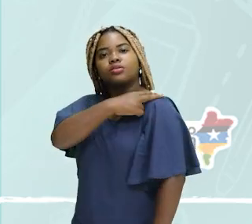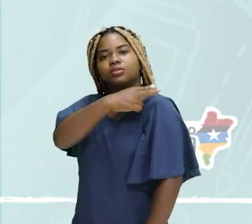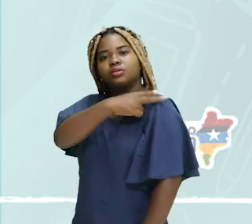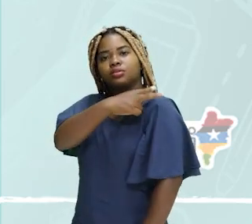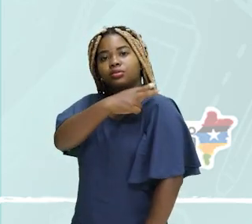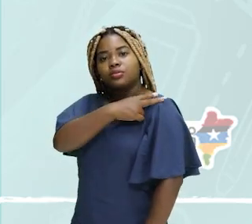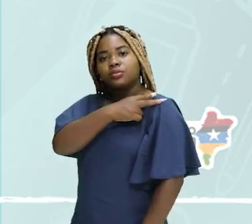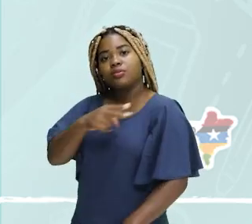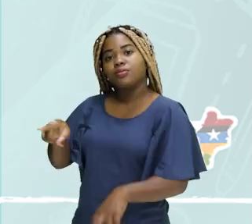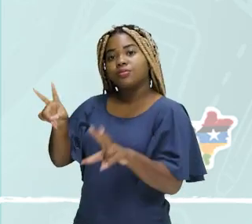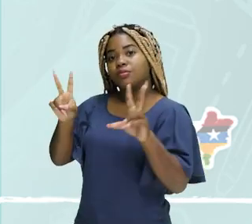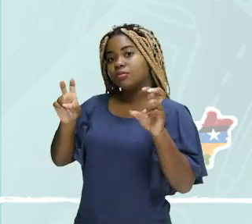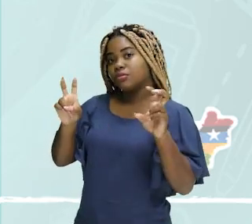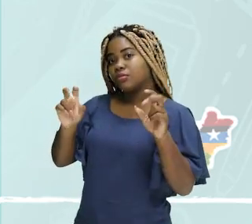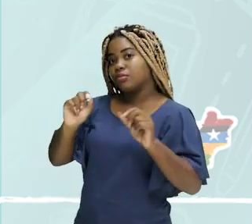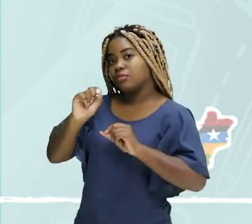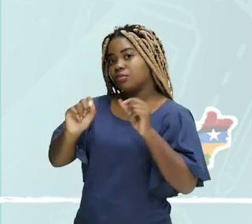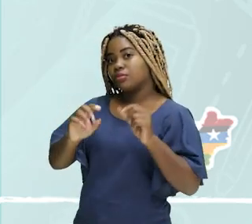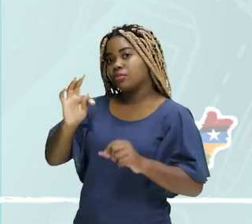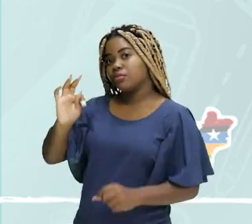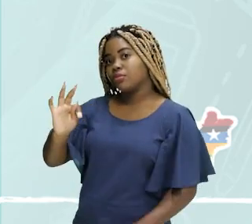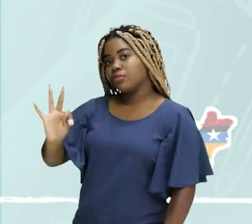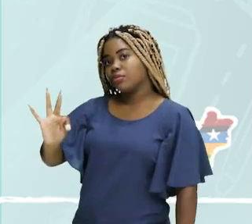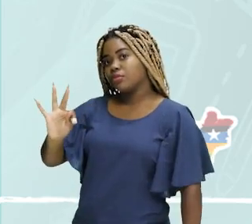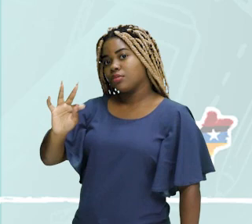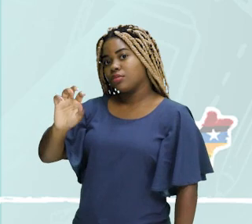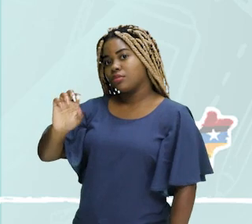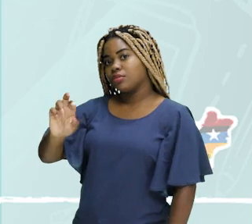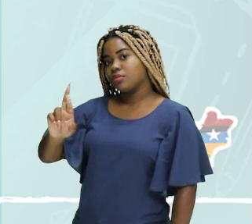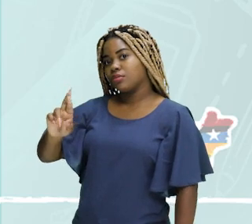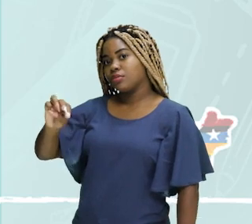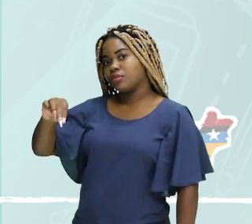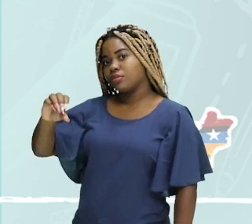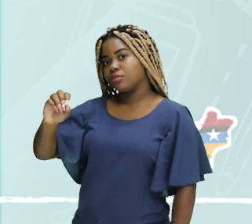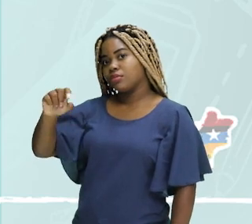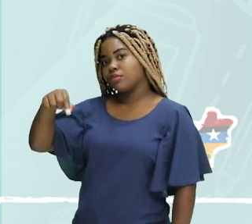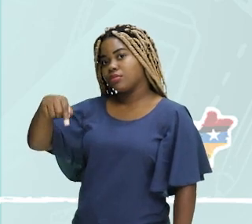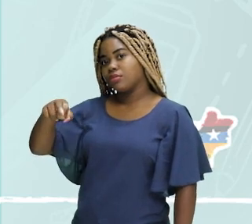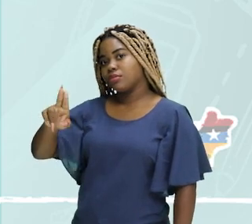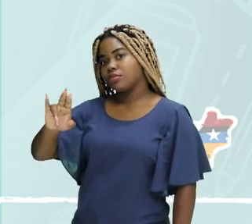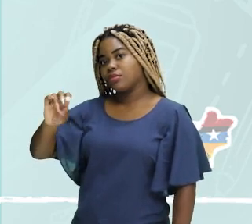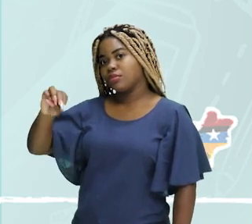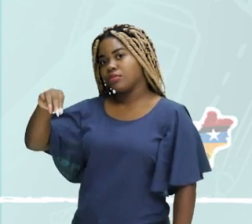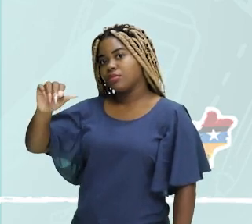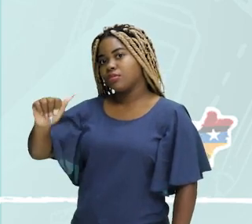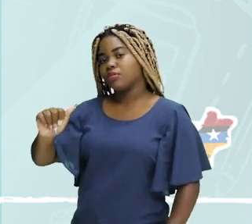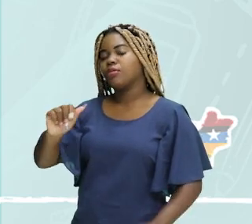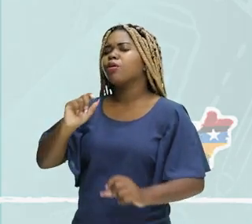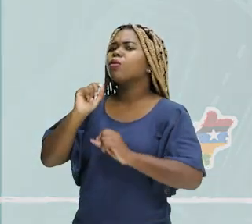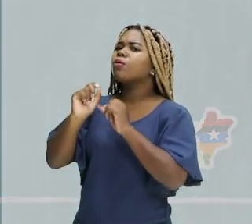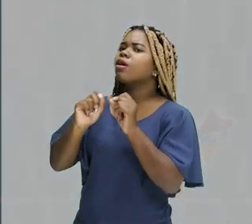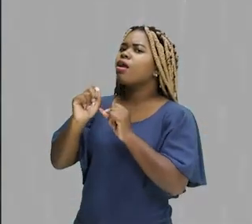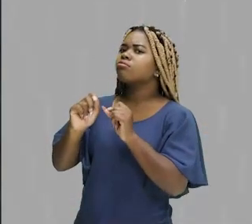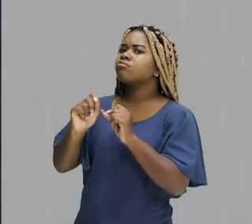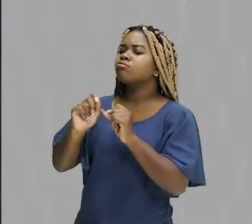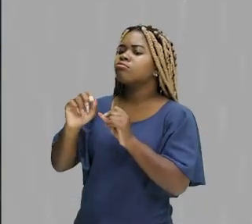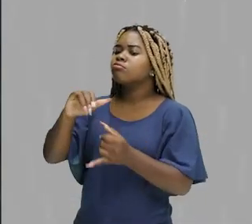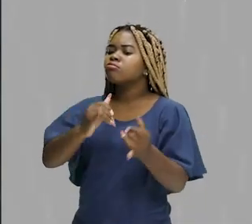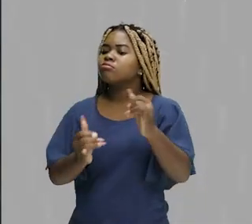na temática termoquímica. Turma, termoquímica é o ramo da química que